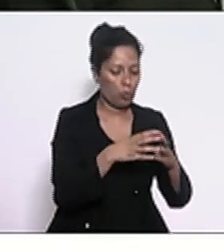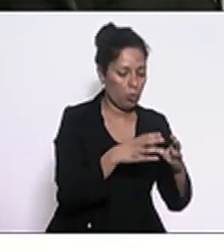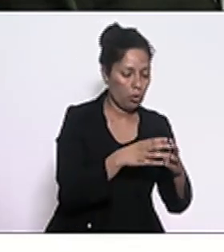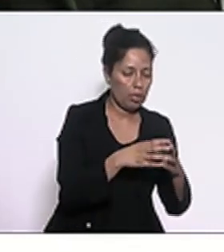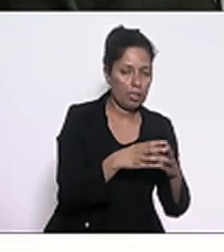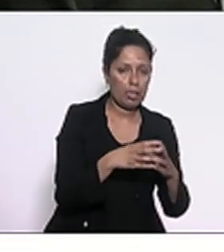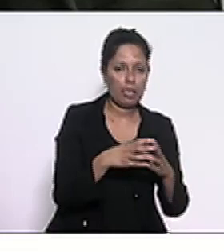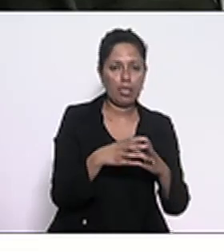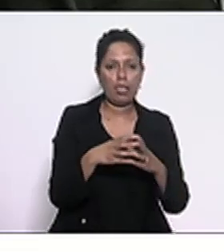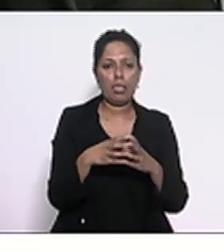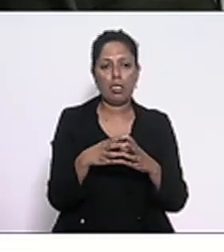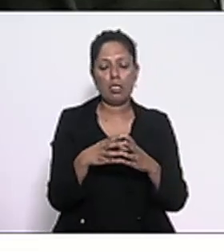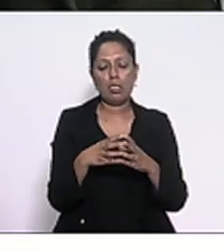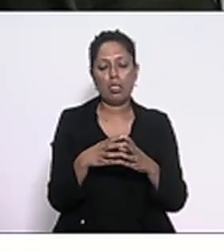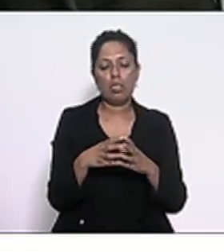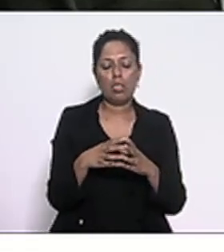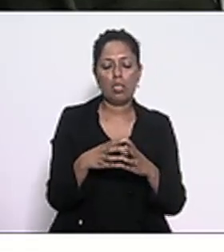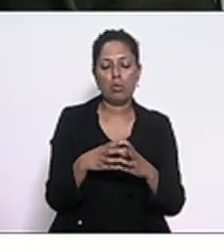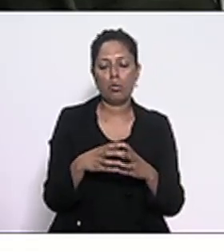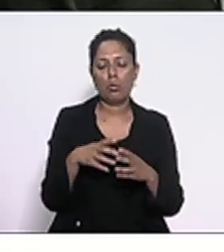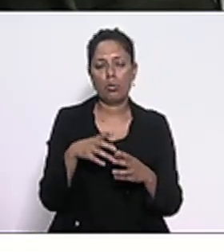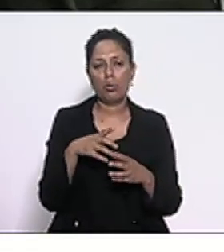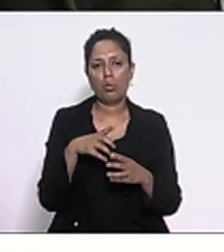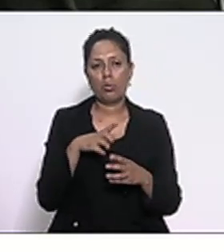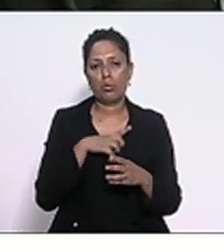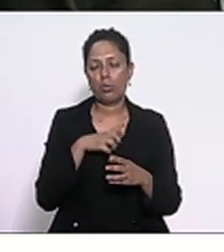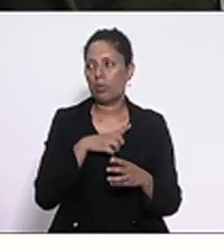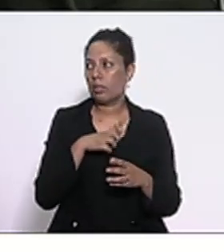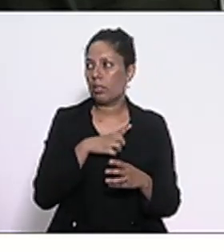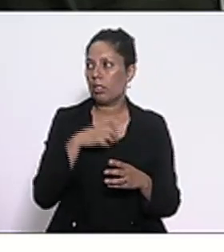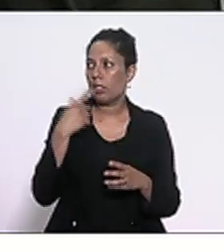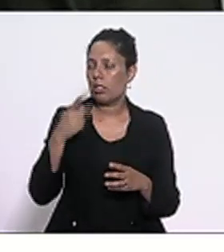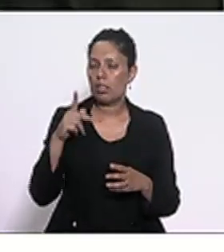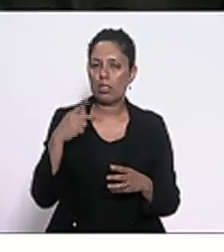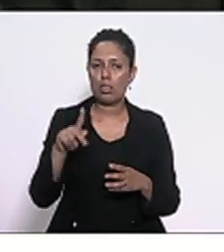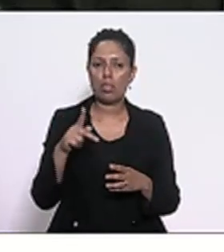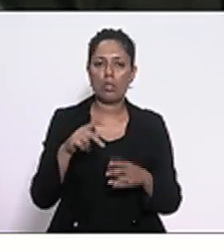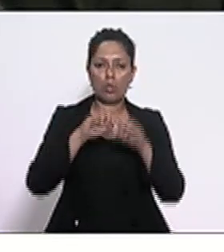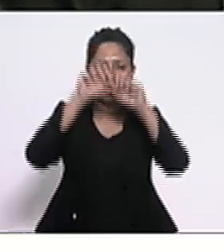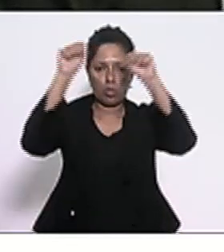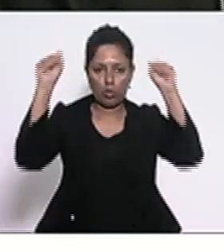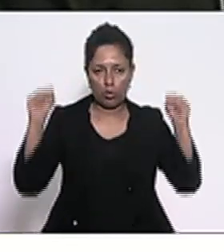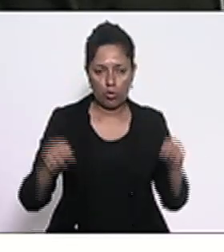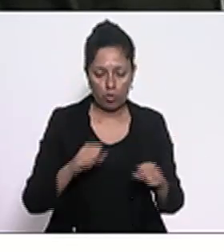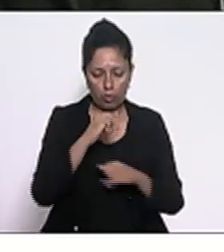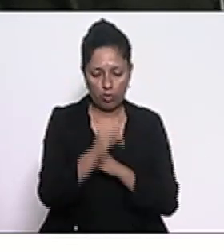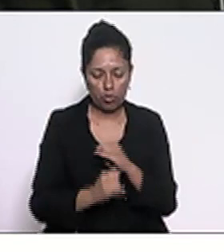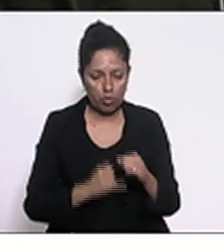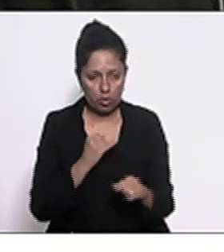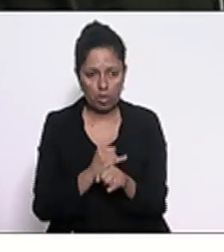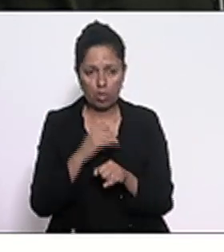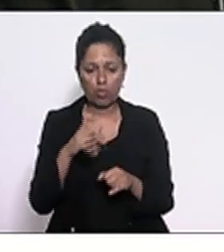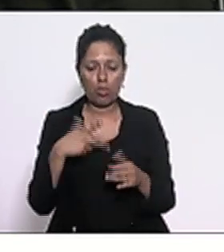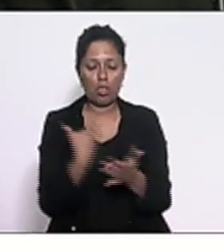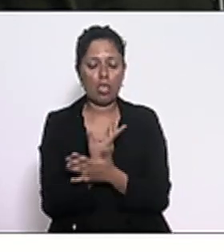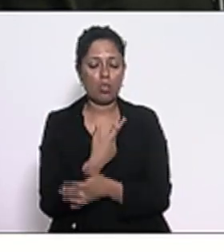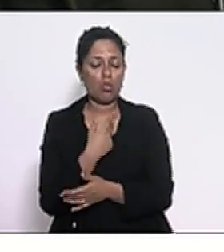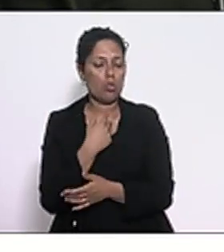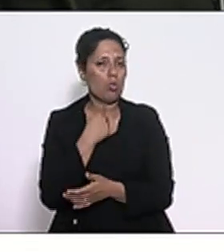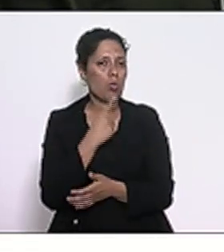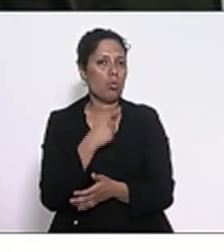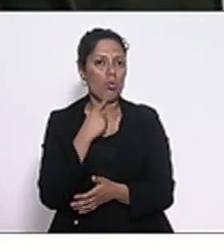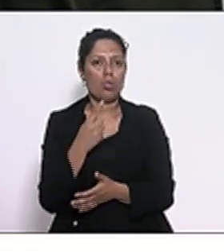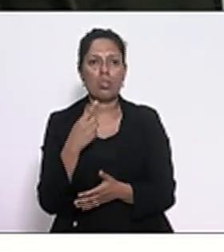comprando soluções de software perde escala e não tem o conhecimento necessário para negociar com o